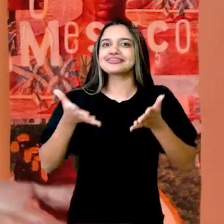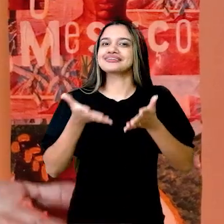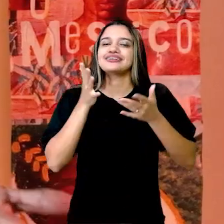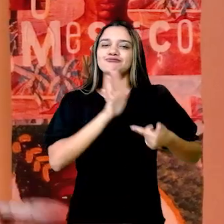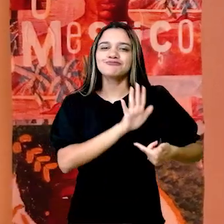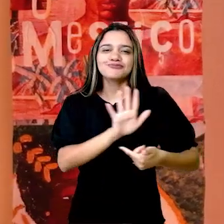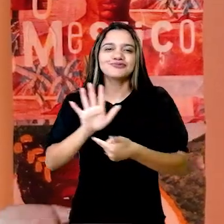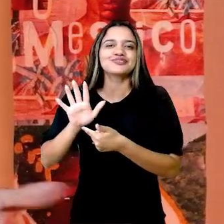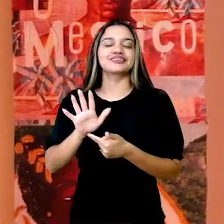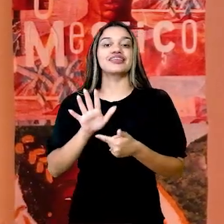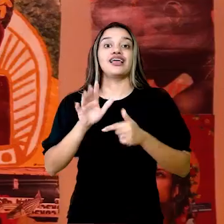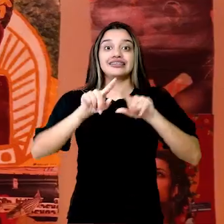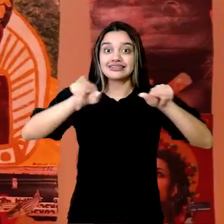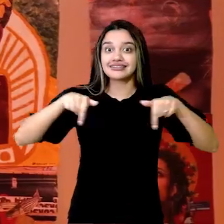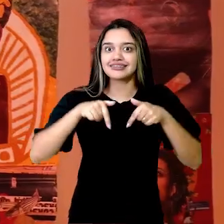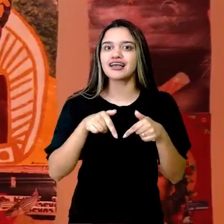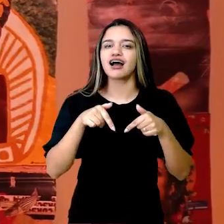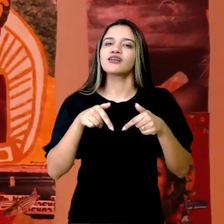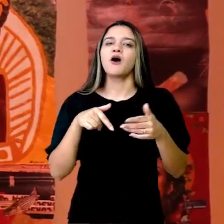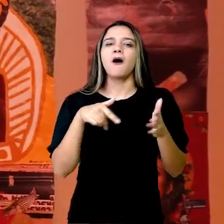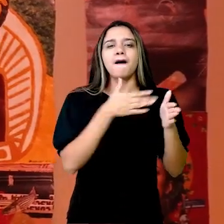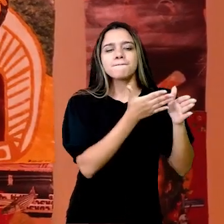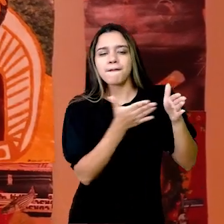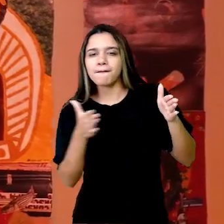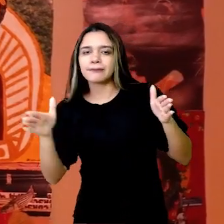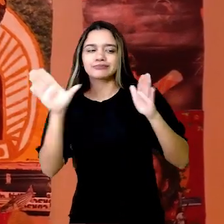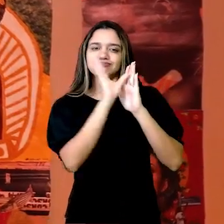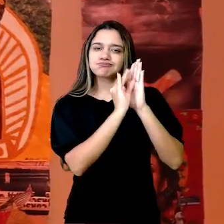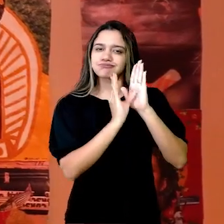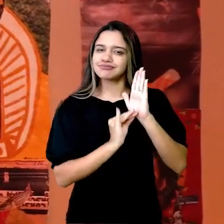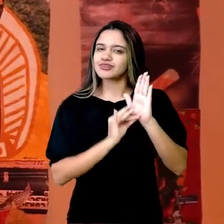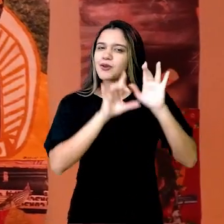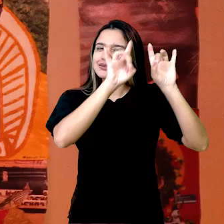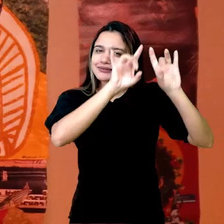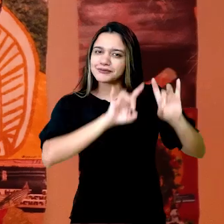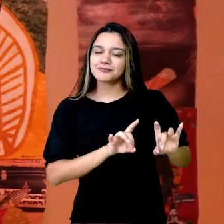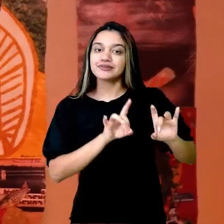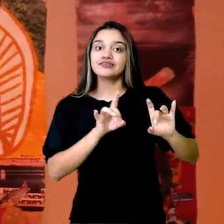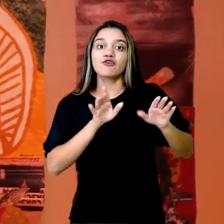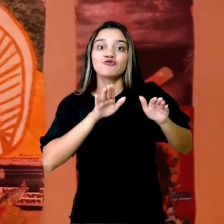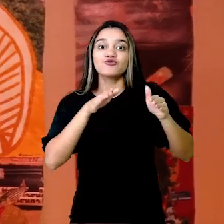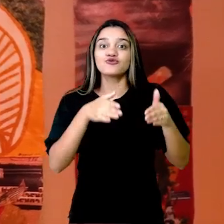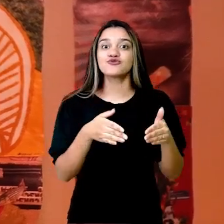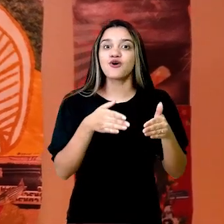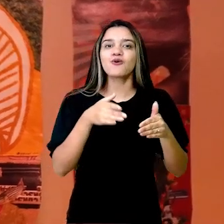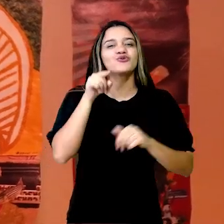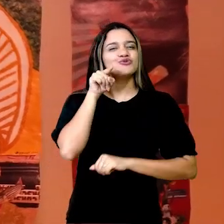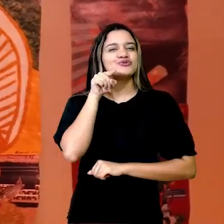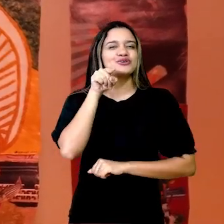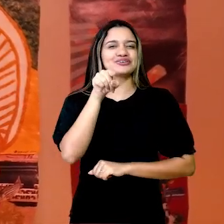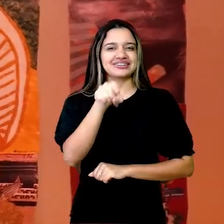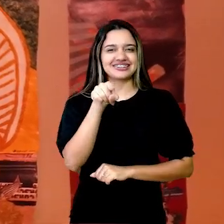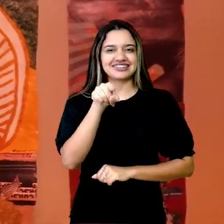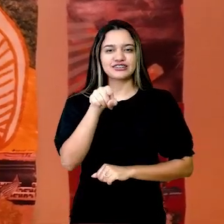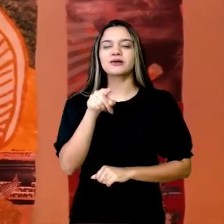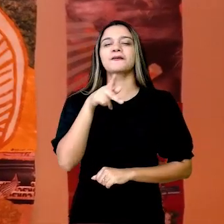Educa Recife em Sala. Uma série de conteúdos especiais voltada para